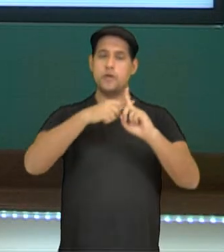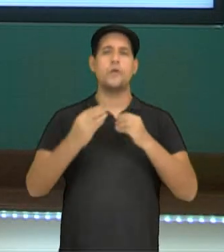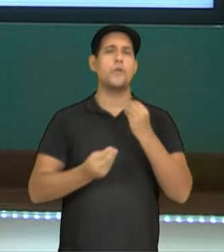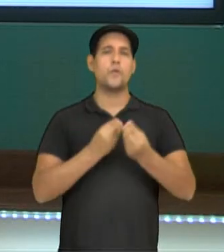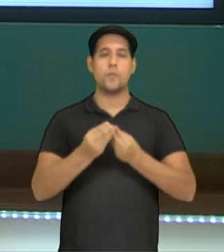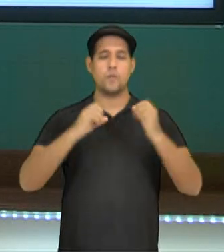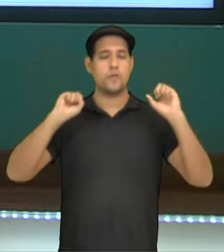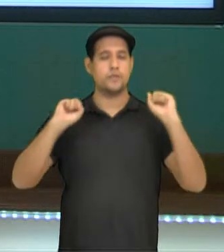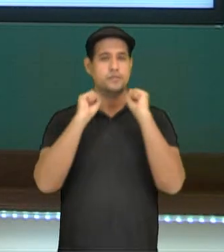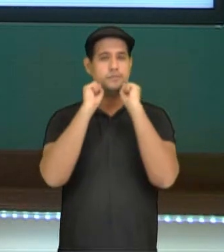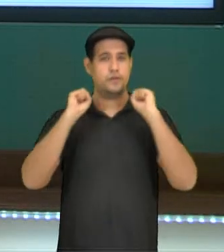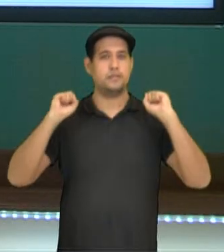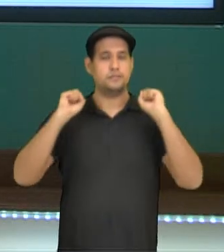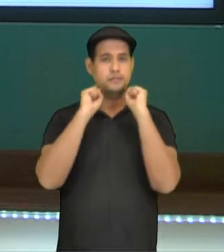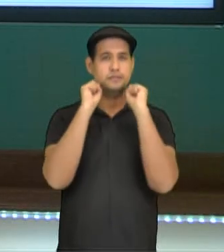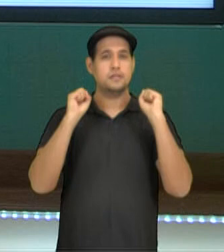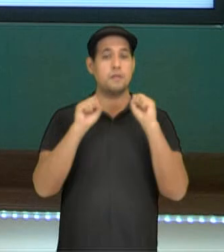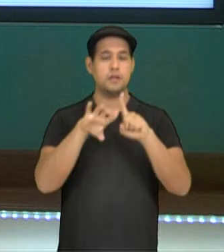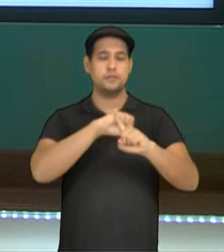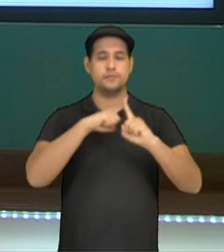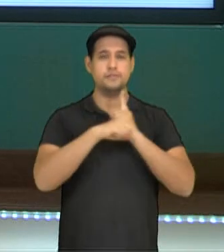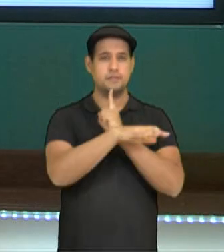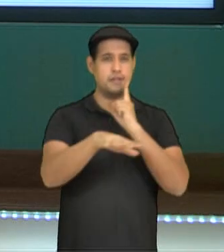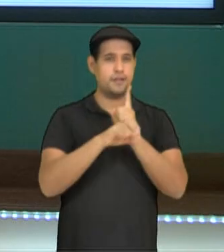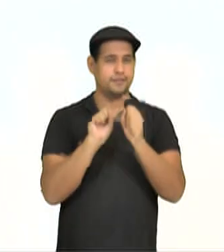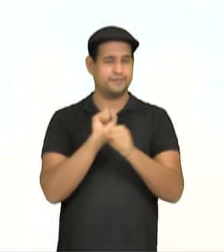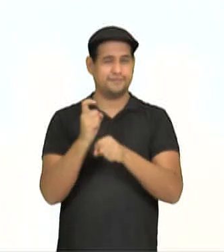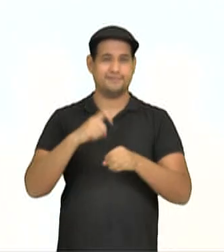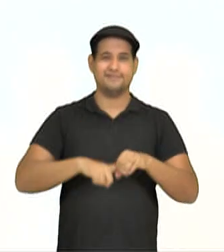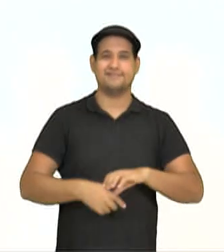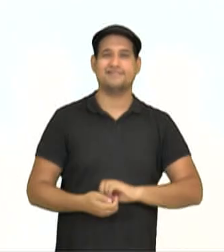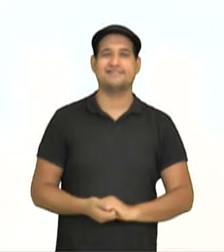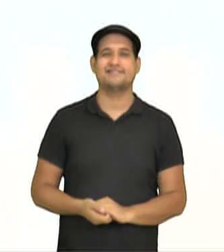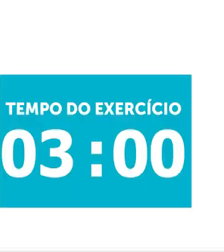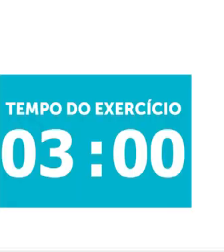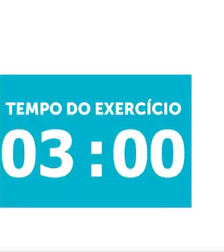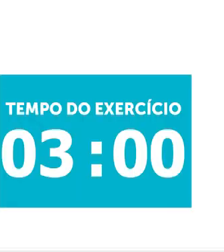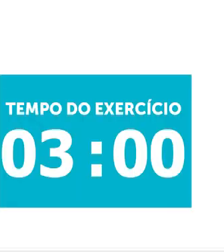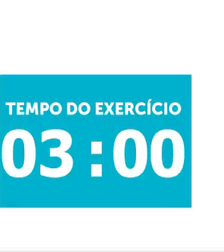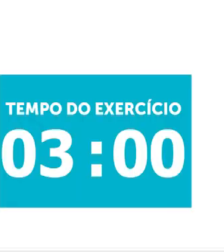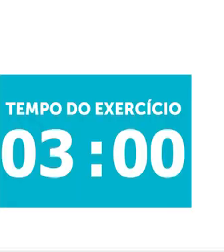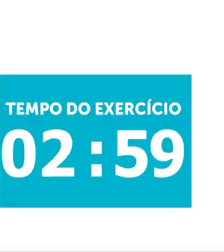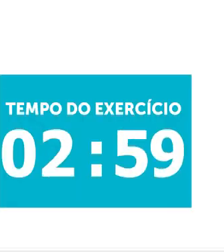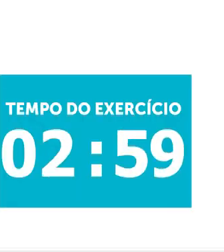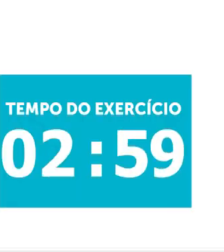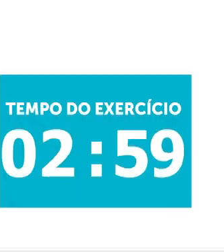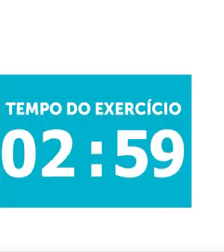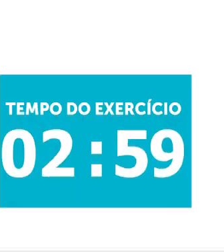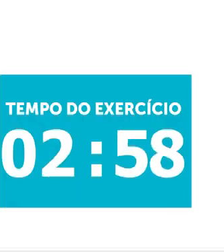desse esporte para a sociedade. Já voltamos.